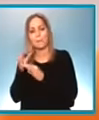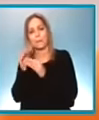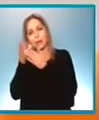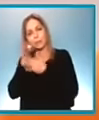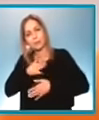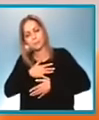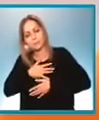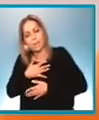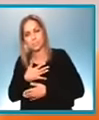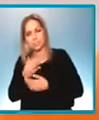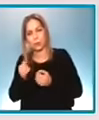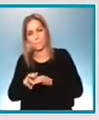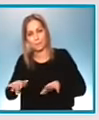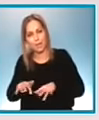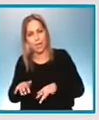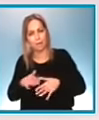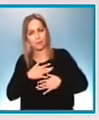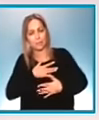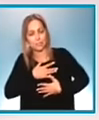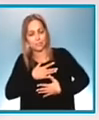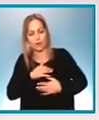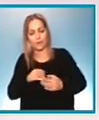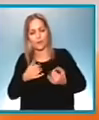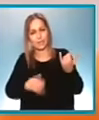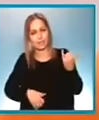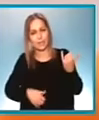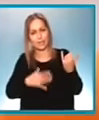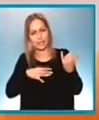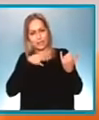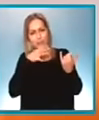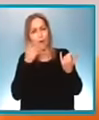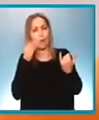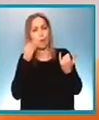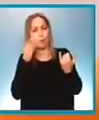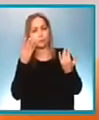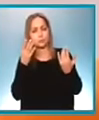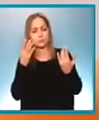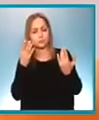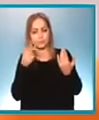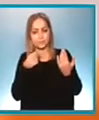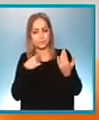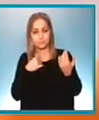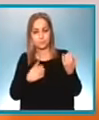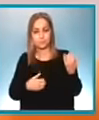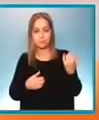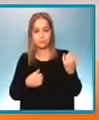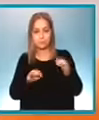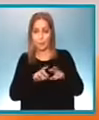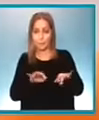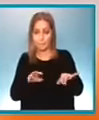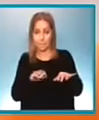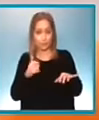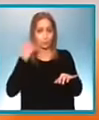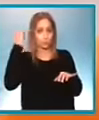pelo piano, a paixão pela guitarra. Sim. Quer contar-nos um bocadinho como é que esses instrumentos chegaram à sua vida? Aprendi com guitarra. O piano chegou